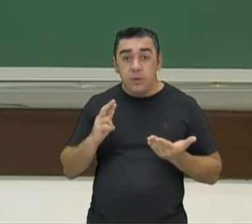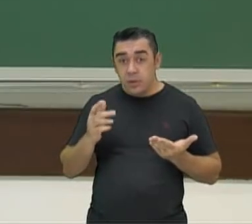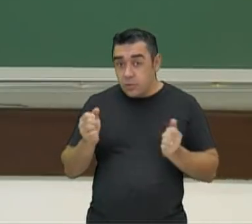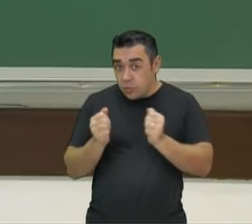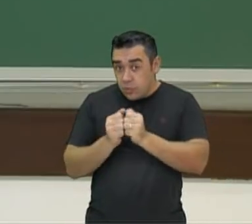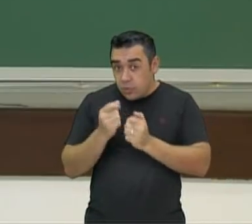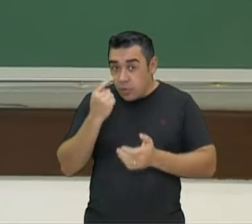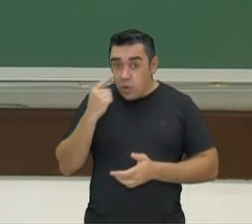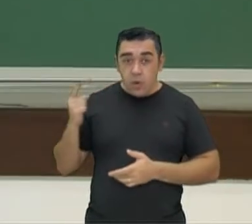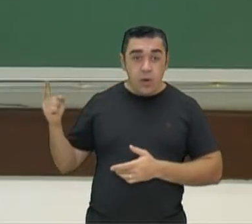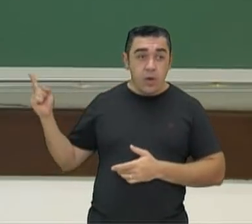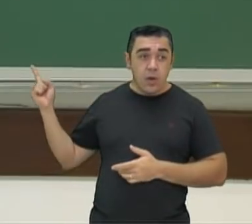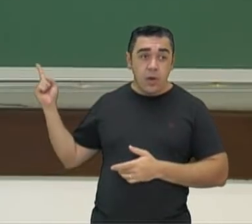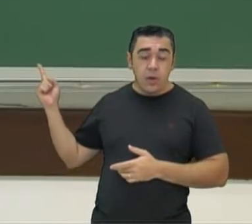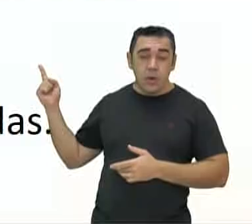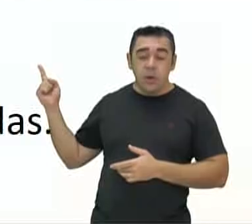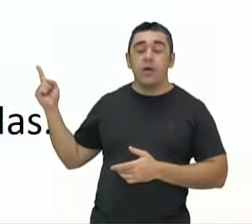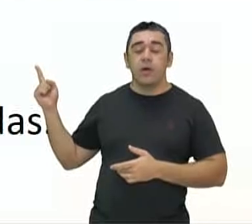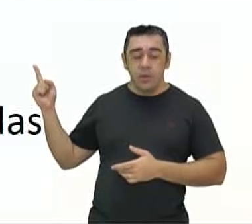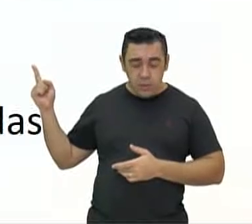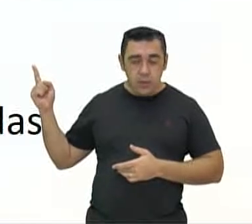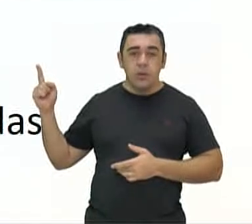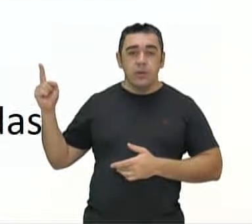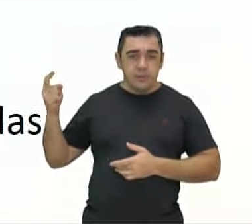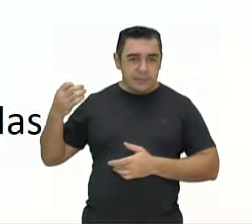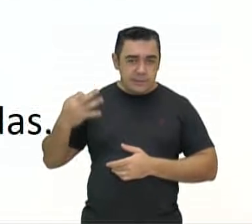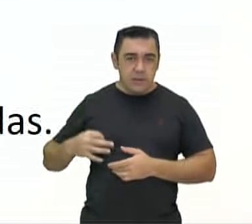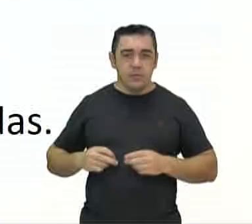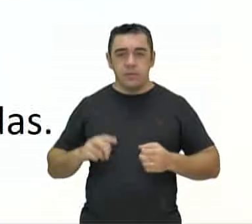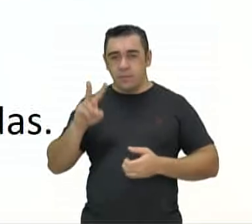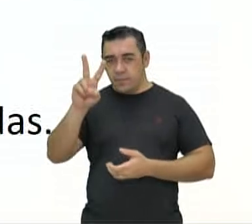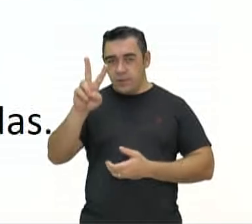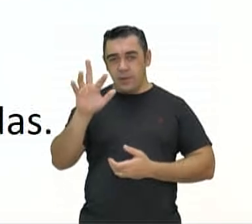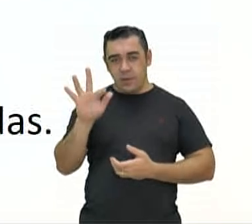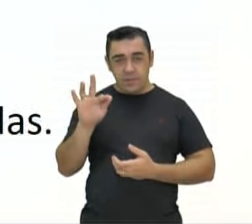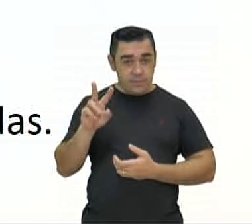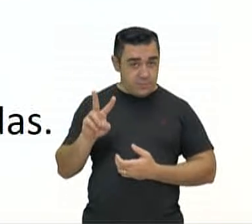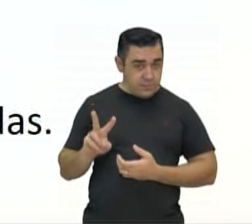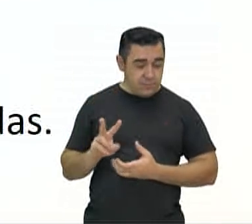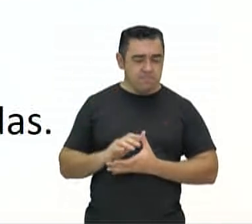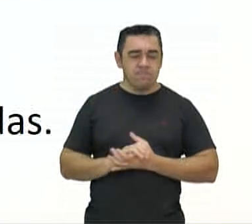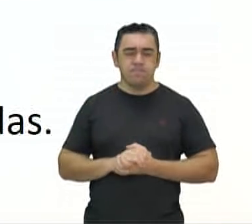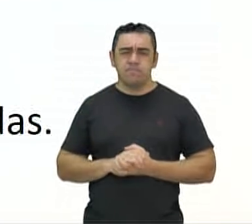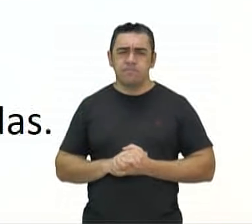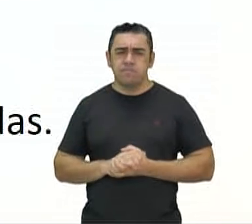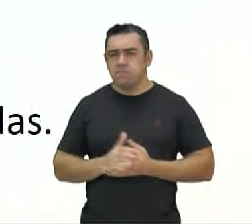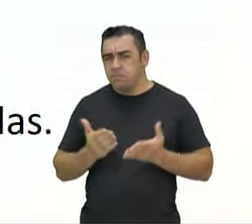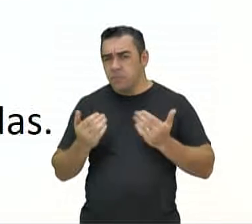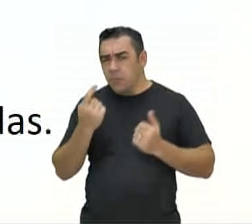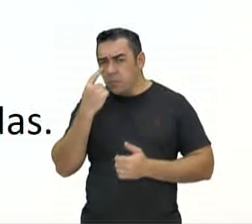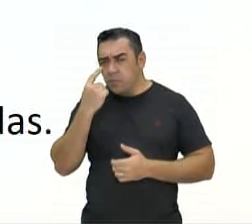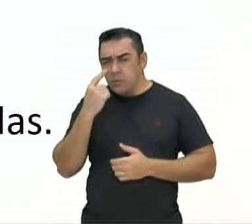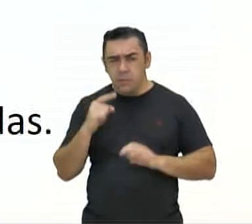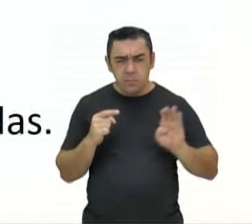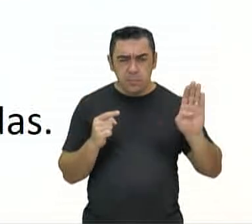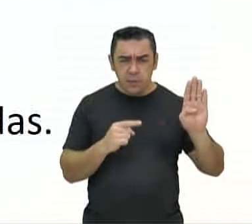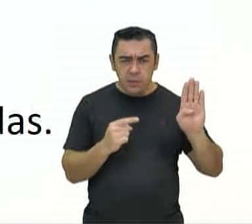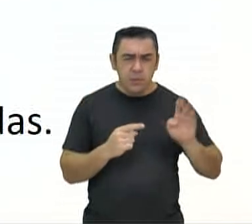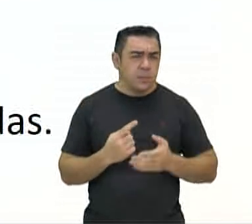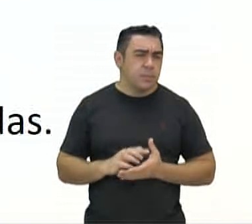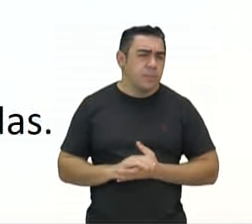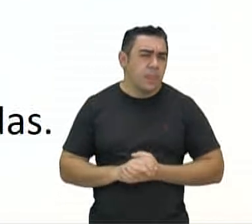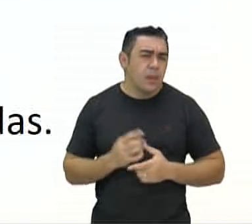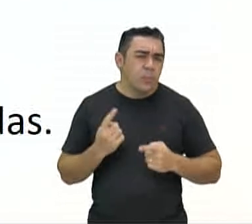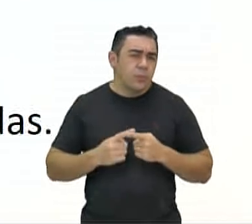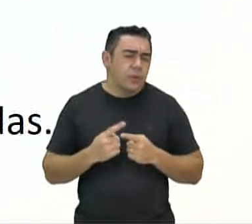junto e pá! Acertei tudo, maravilha. Vamos junto na letra B? Por que a